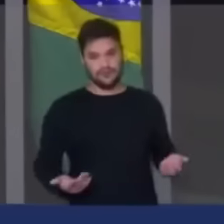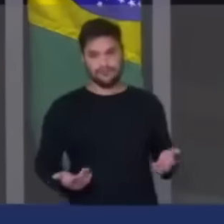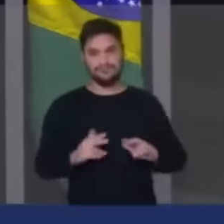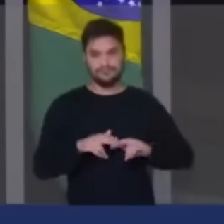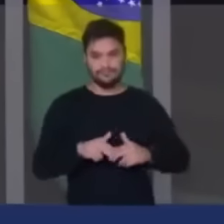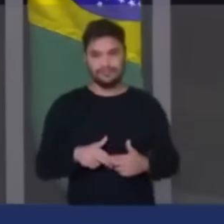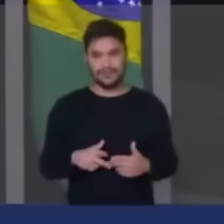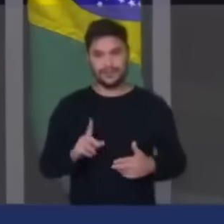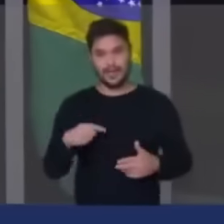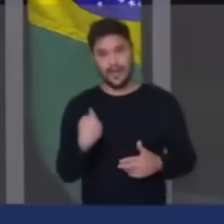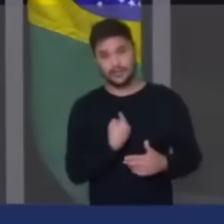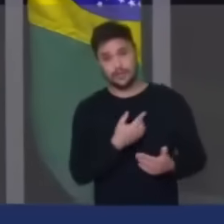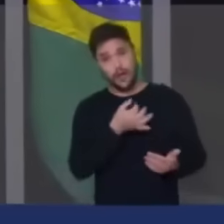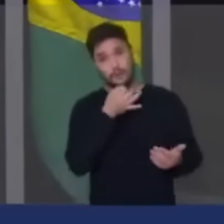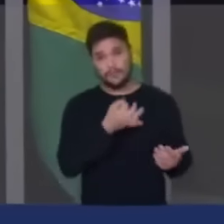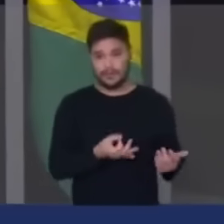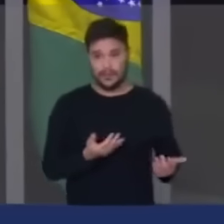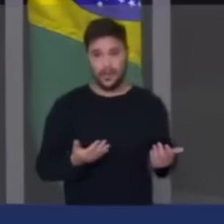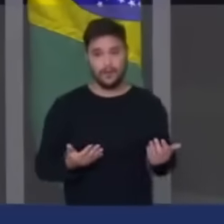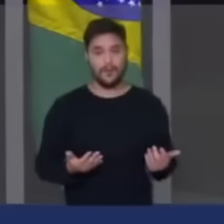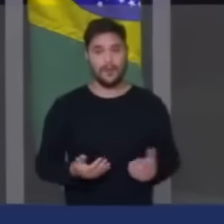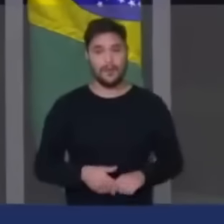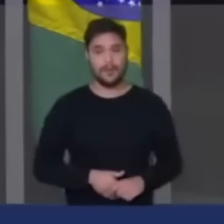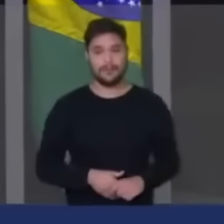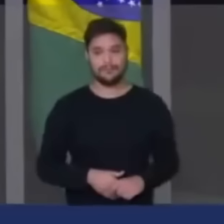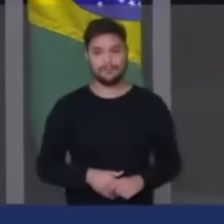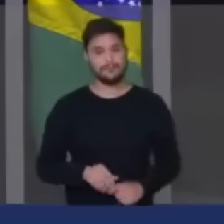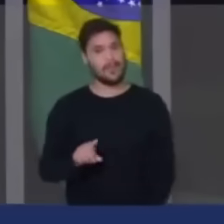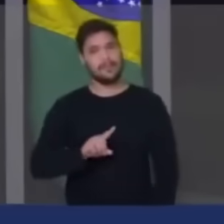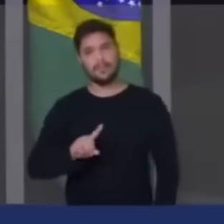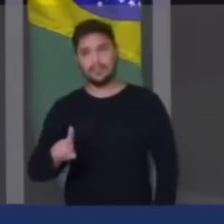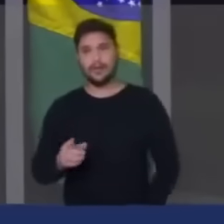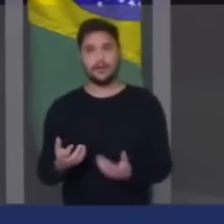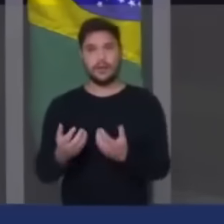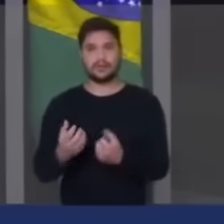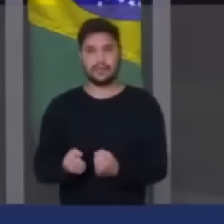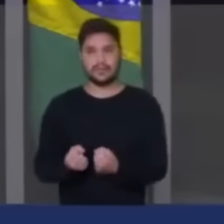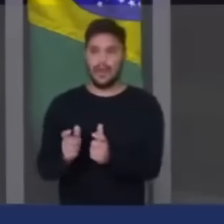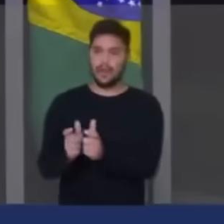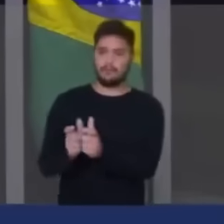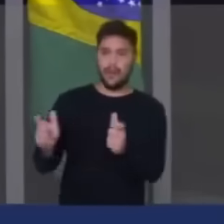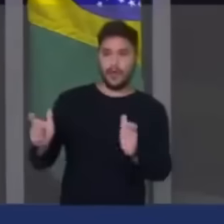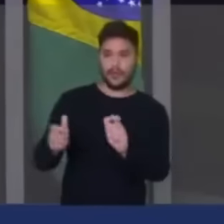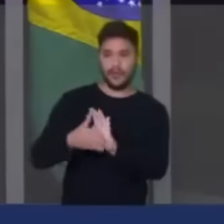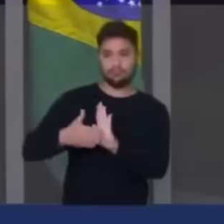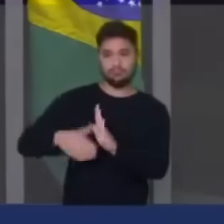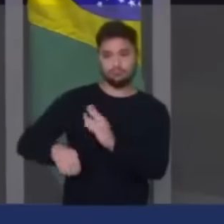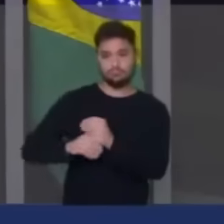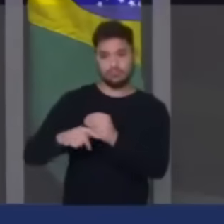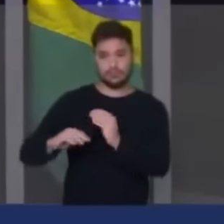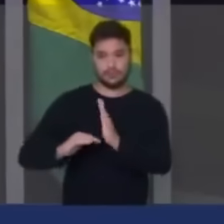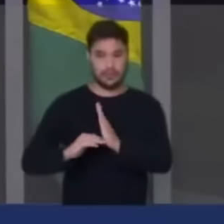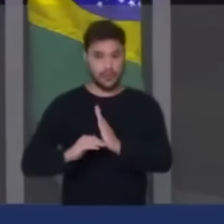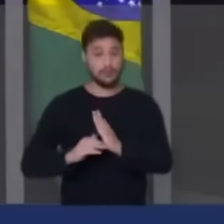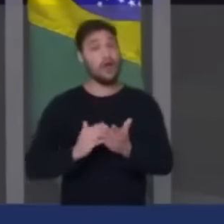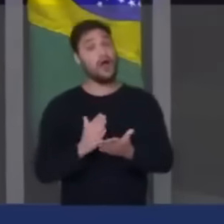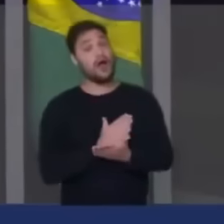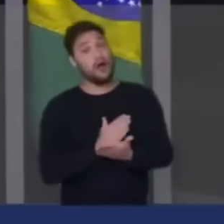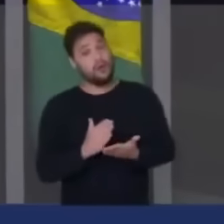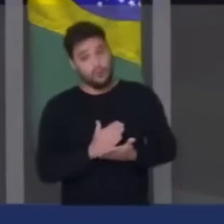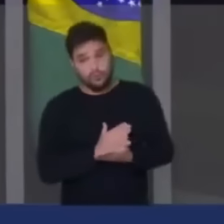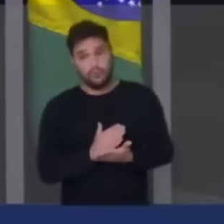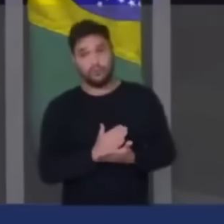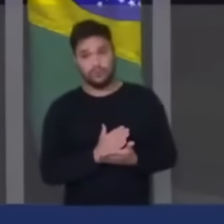nós achamos conveniente rejeitar a maioria das emendas. Algumas, de